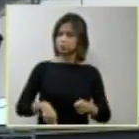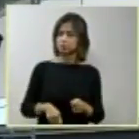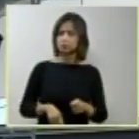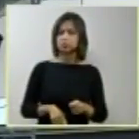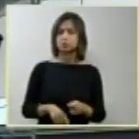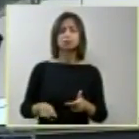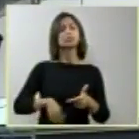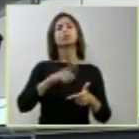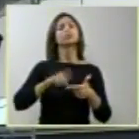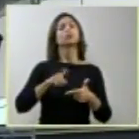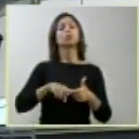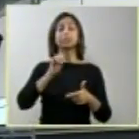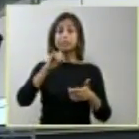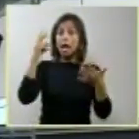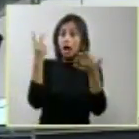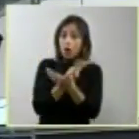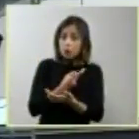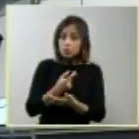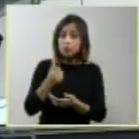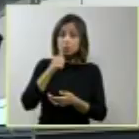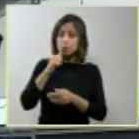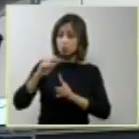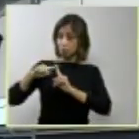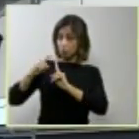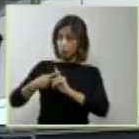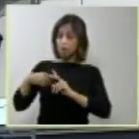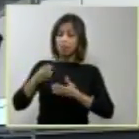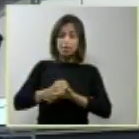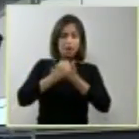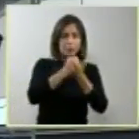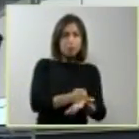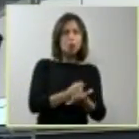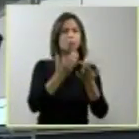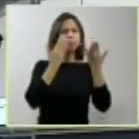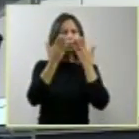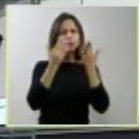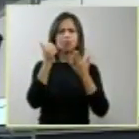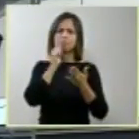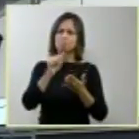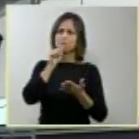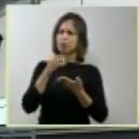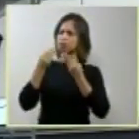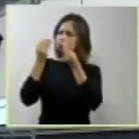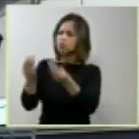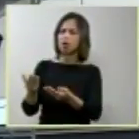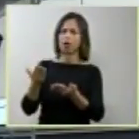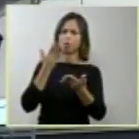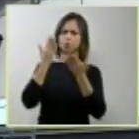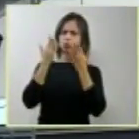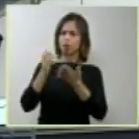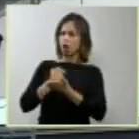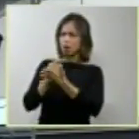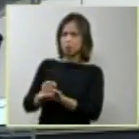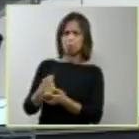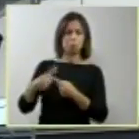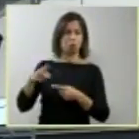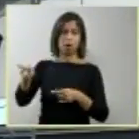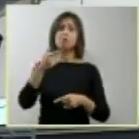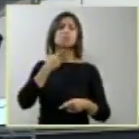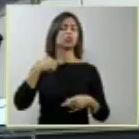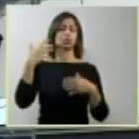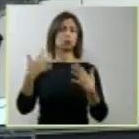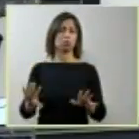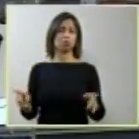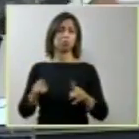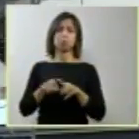segundo, em ele acontecendo, apoio psicológico, apoio total àquela mãe, que não foi por desejo dela, nem foi